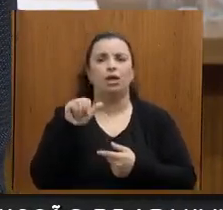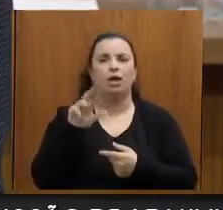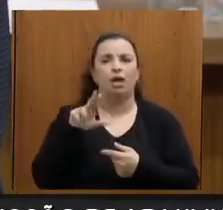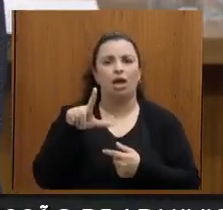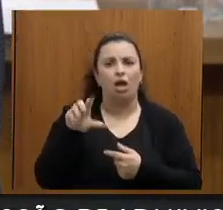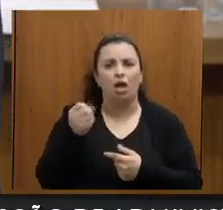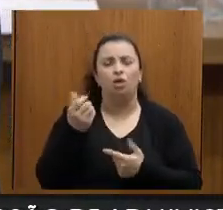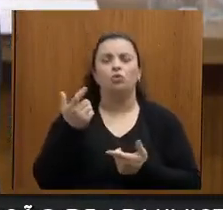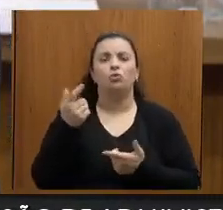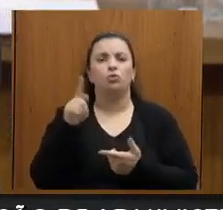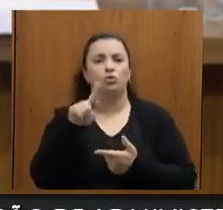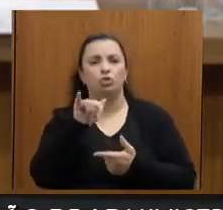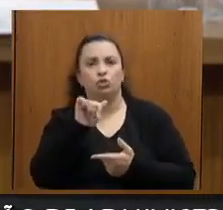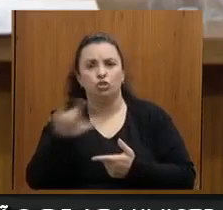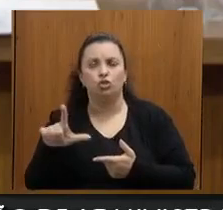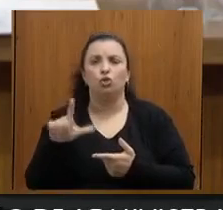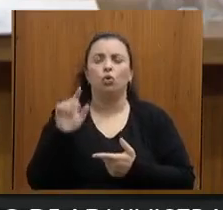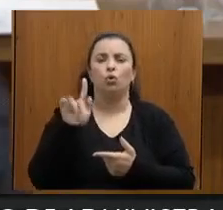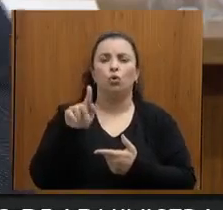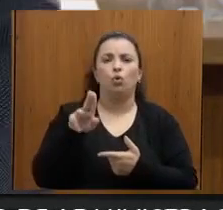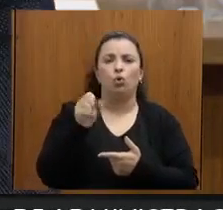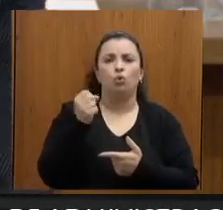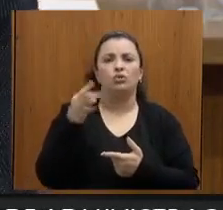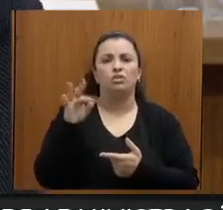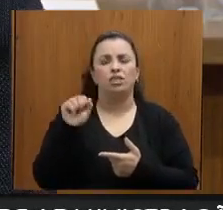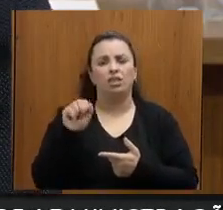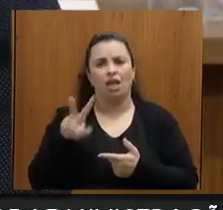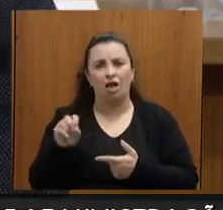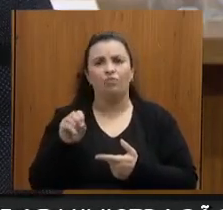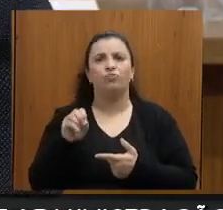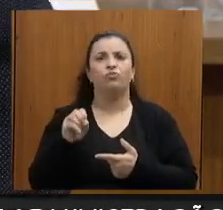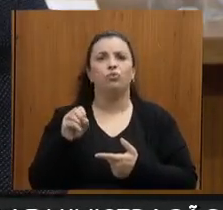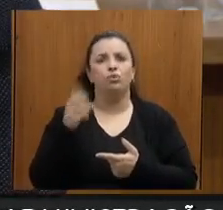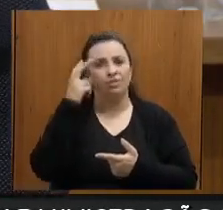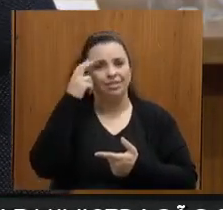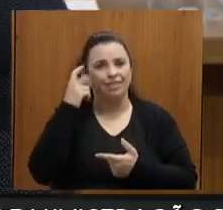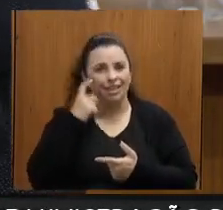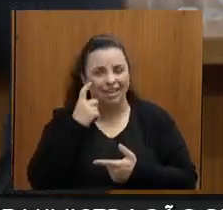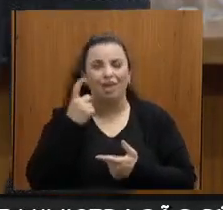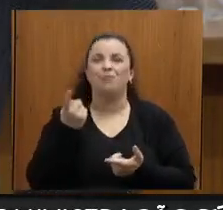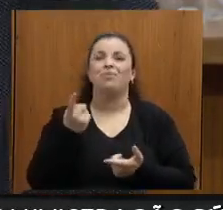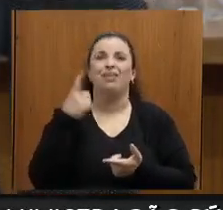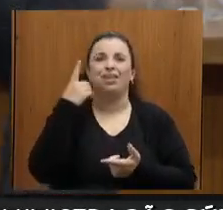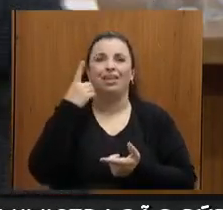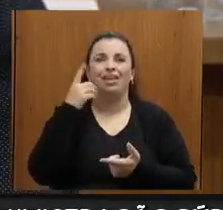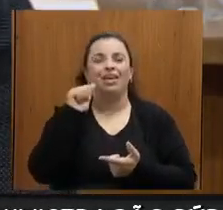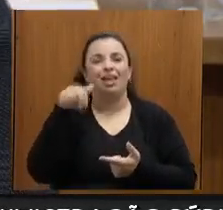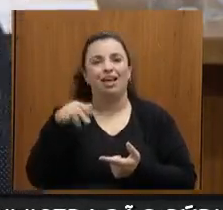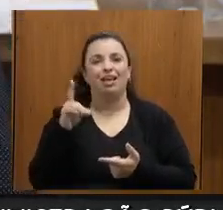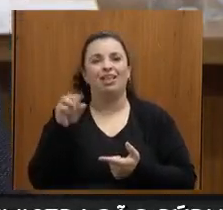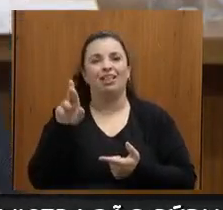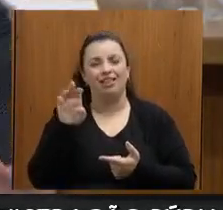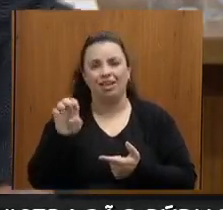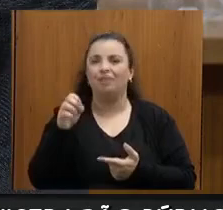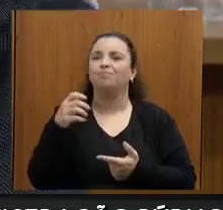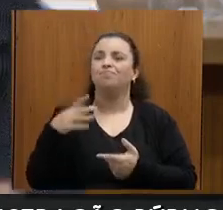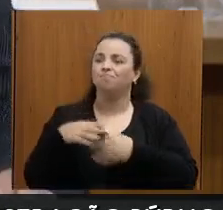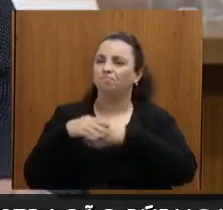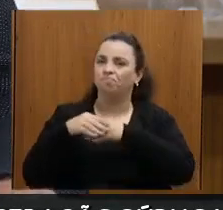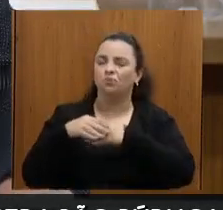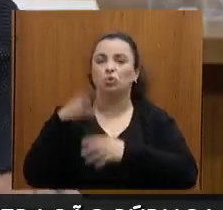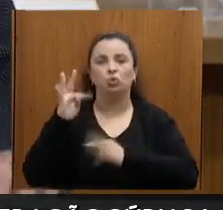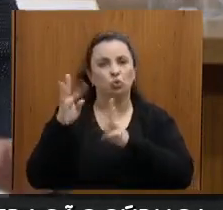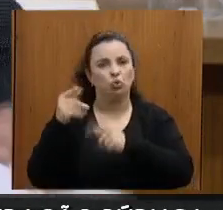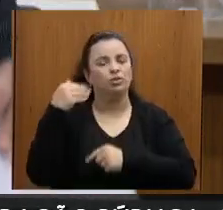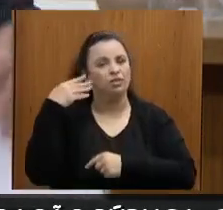Pereira, o deputado Gustavo Valadares, o deputado Zé Guilherme e o deputado André Quintão. É sempre uma honra estar aqui nesta